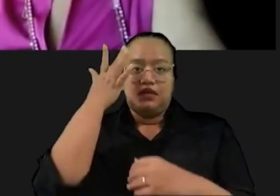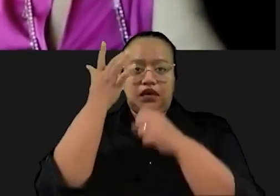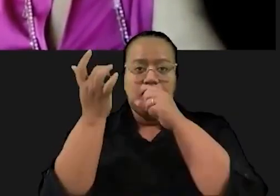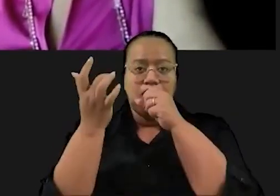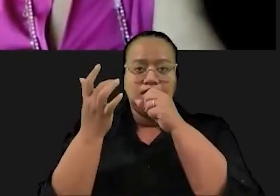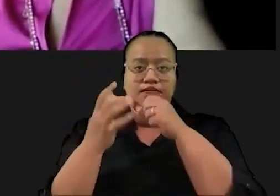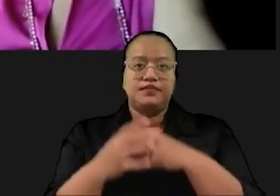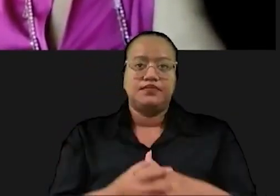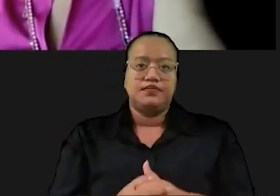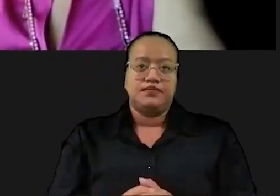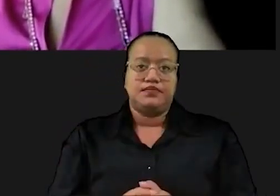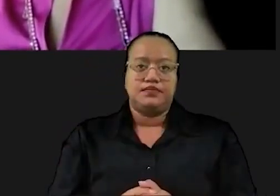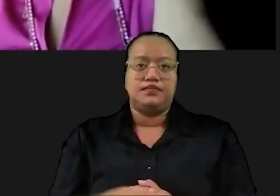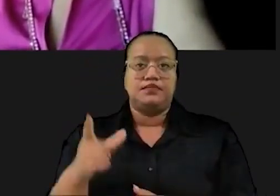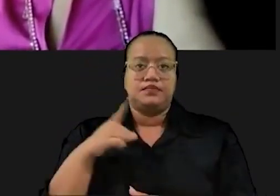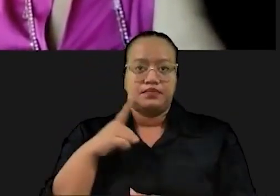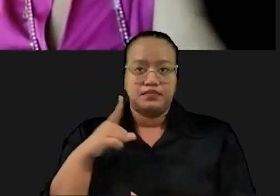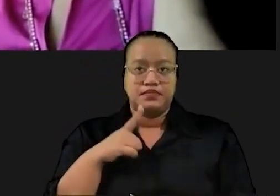com a justiça